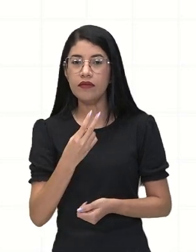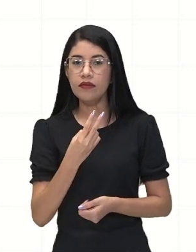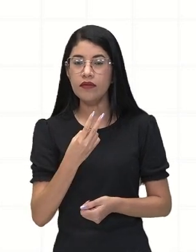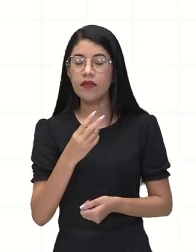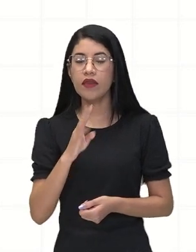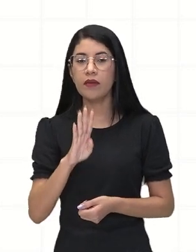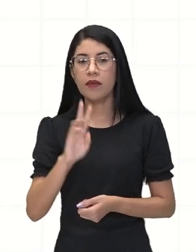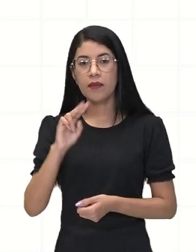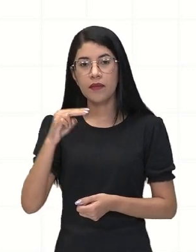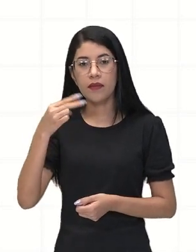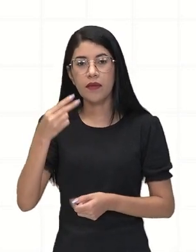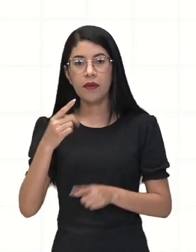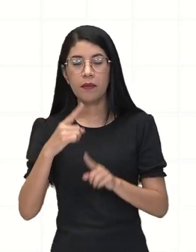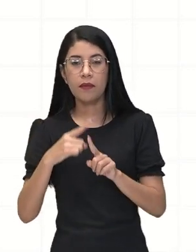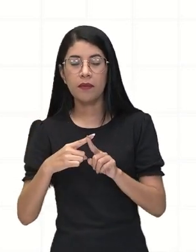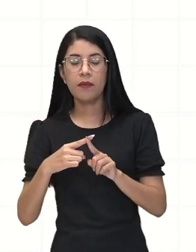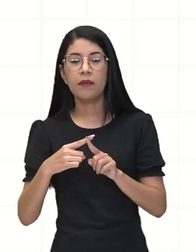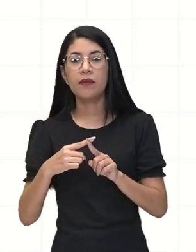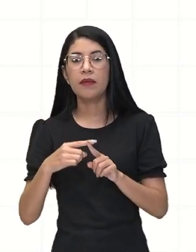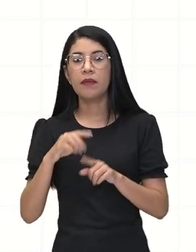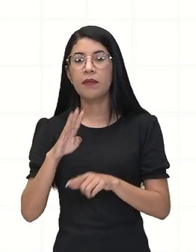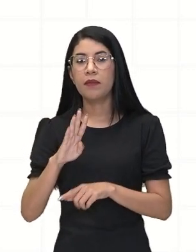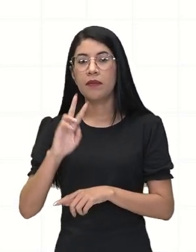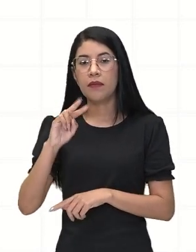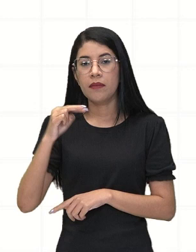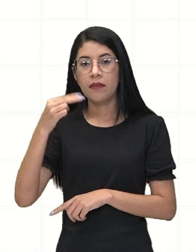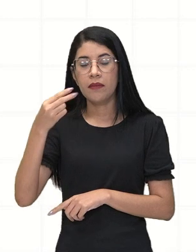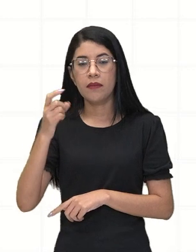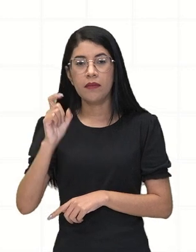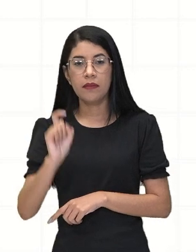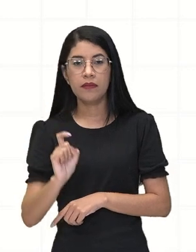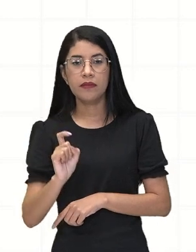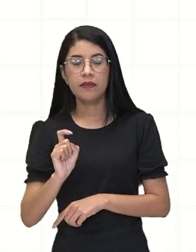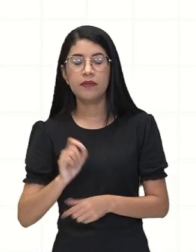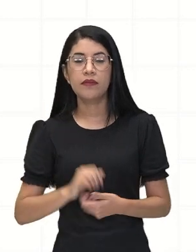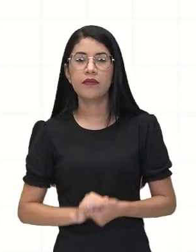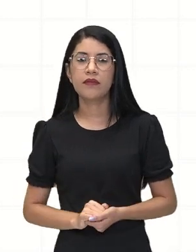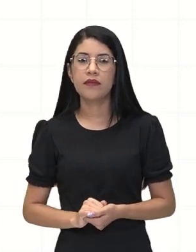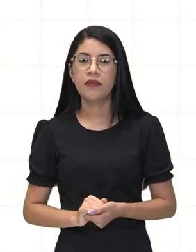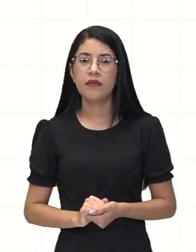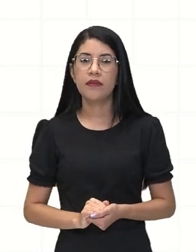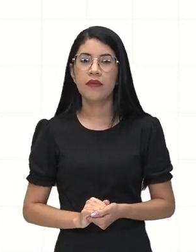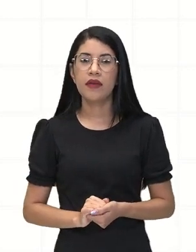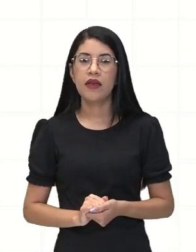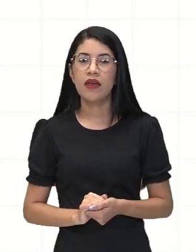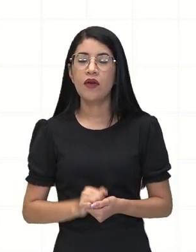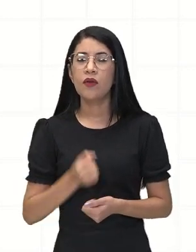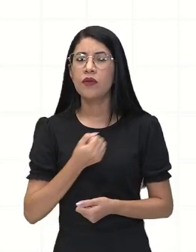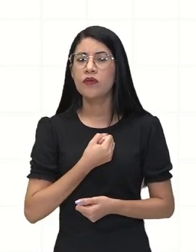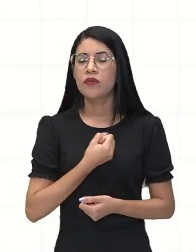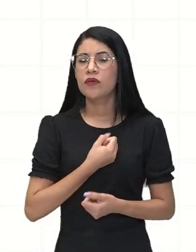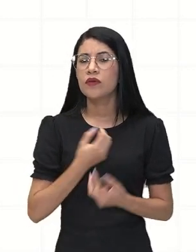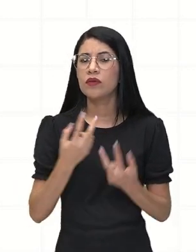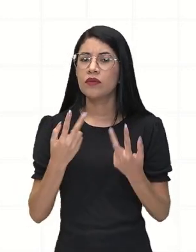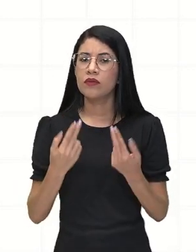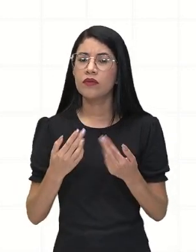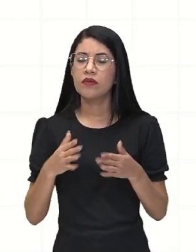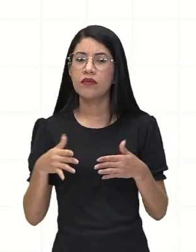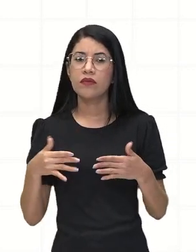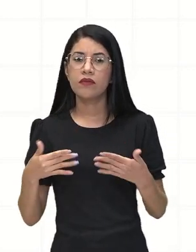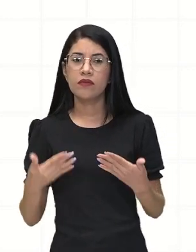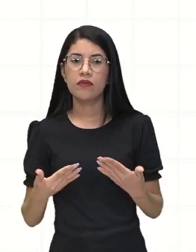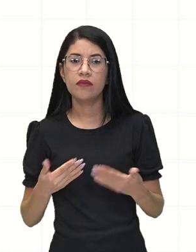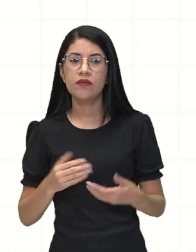quadrado mais b quadrado x. Observando aqui, ó, quem é o fator comum? O